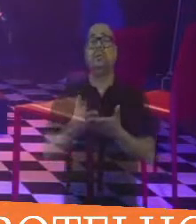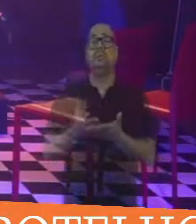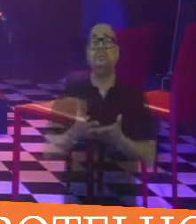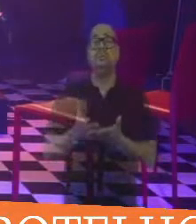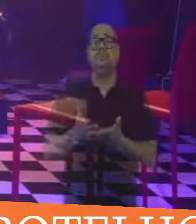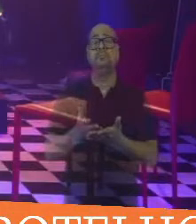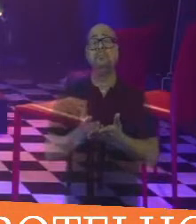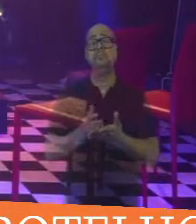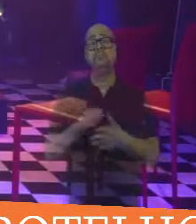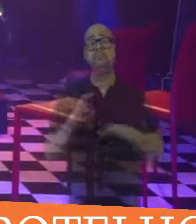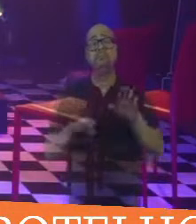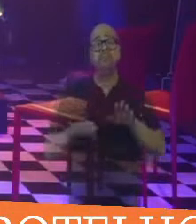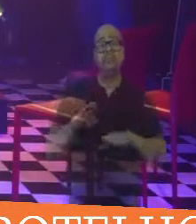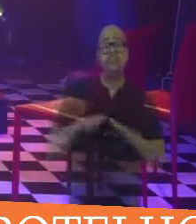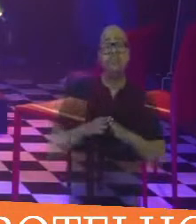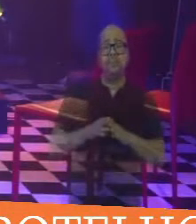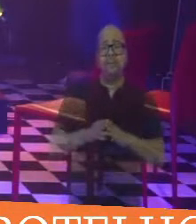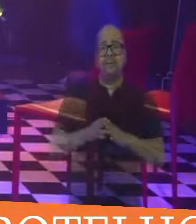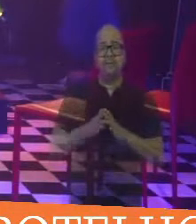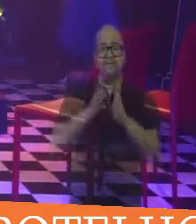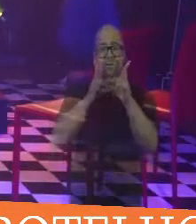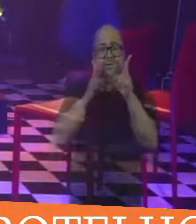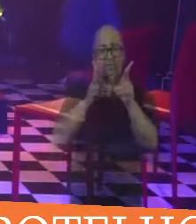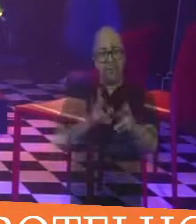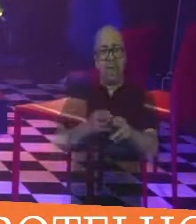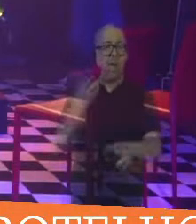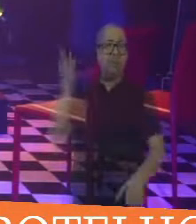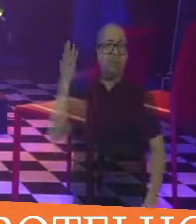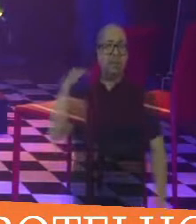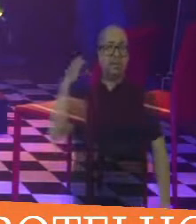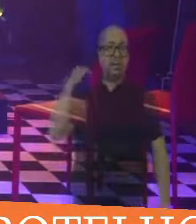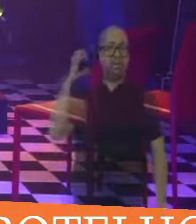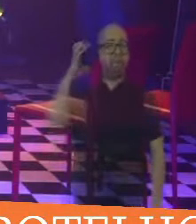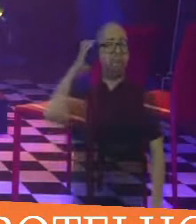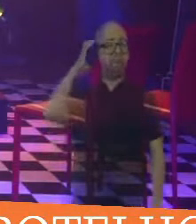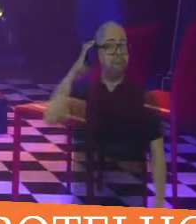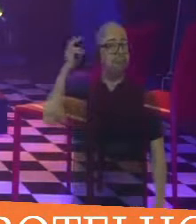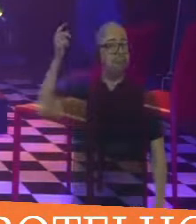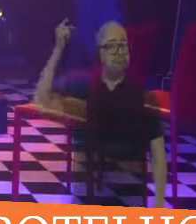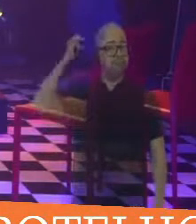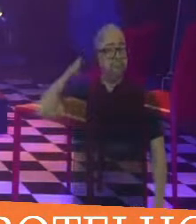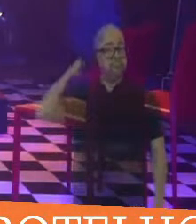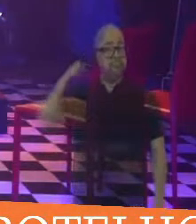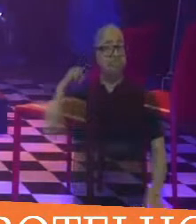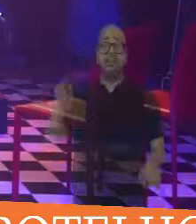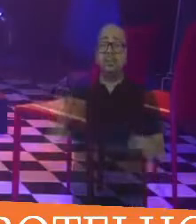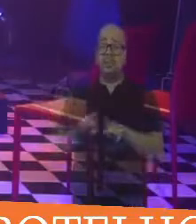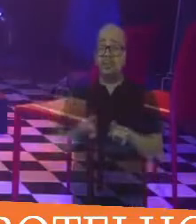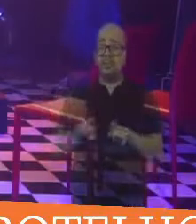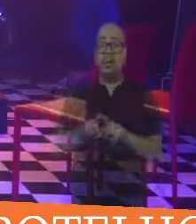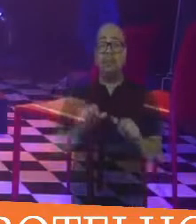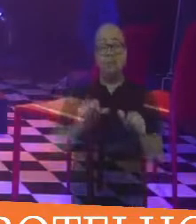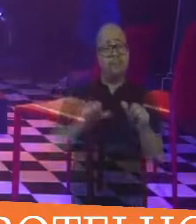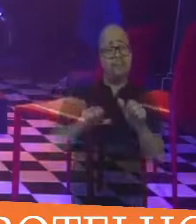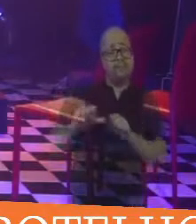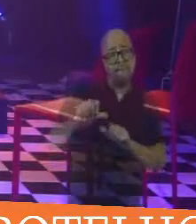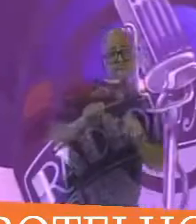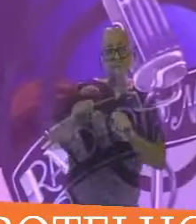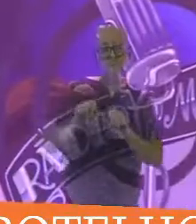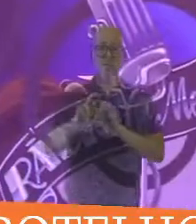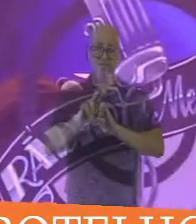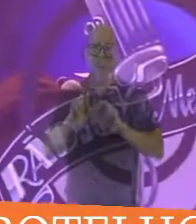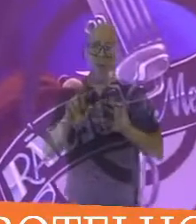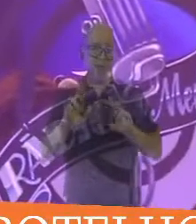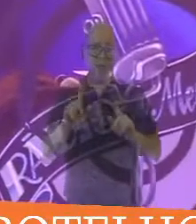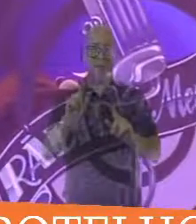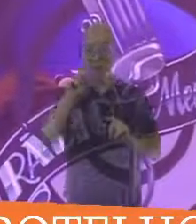ora, sermos fiéis, mais fiéis àquela sonoridade do regional, mas também nos permite transgredir um